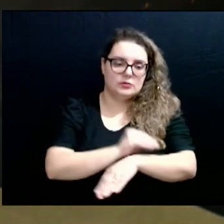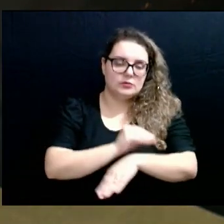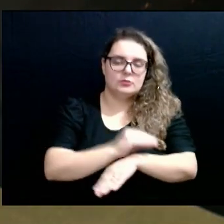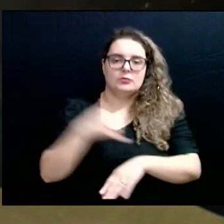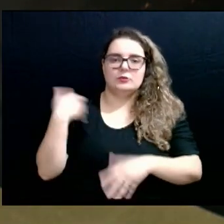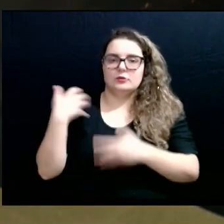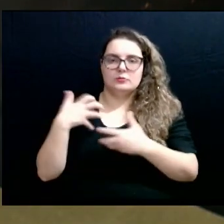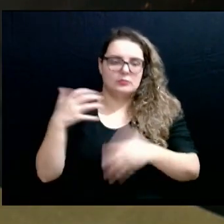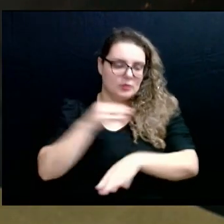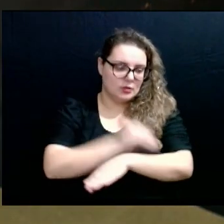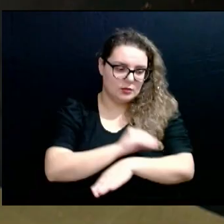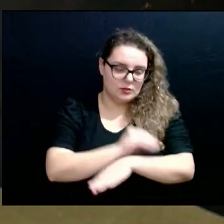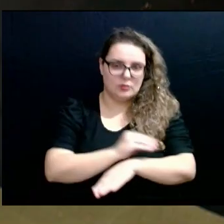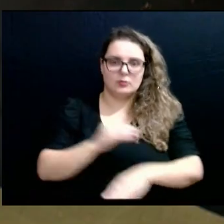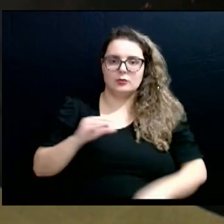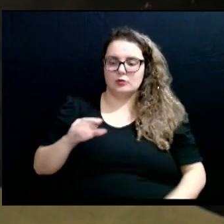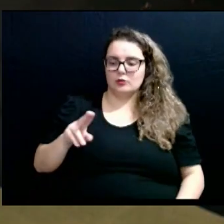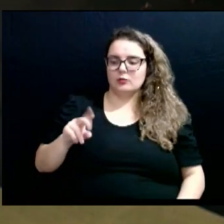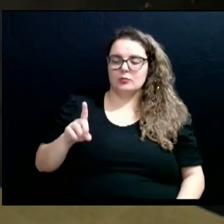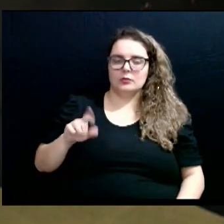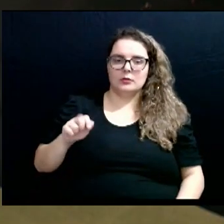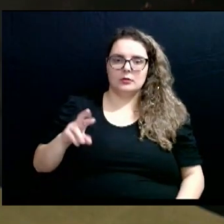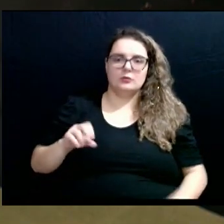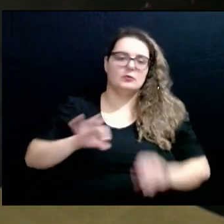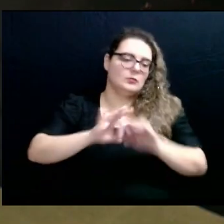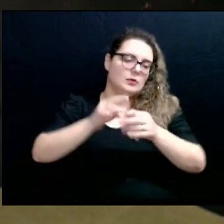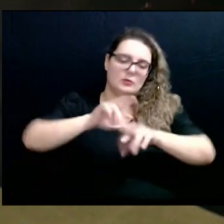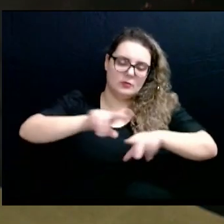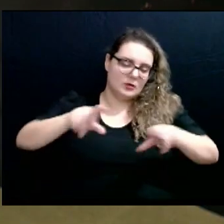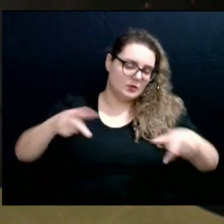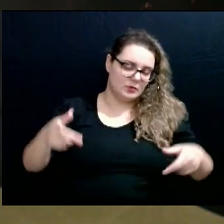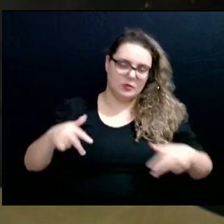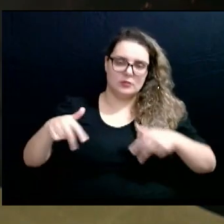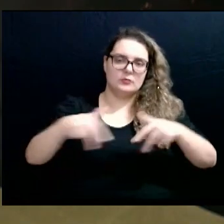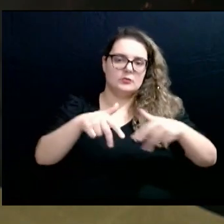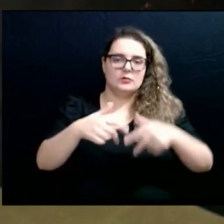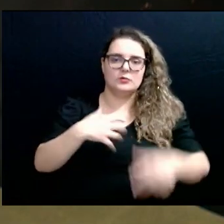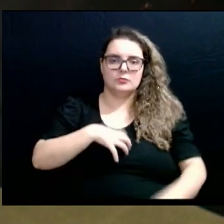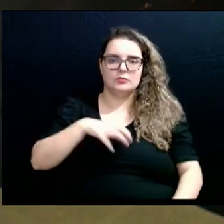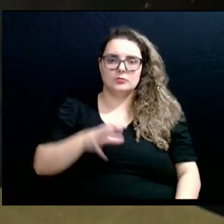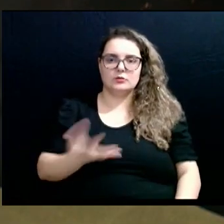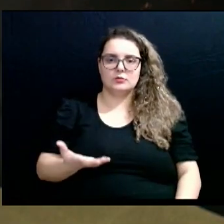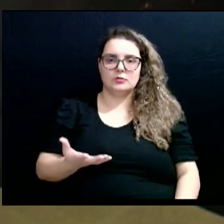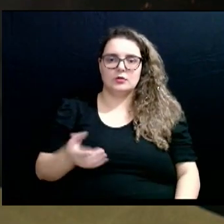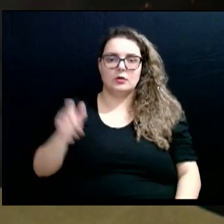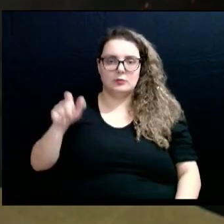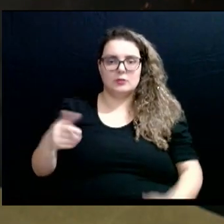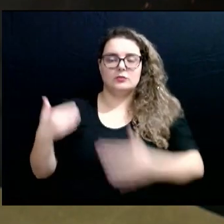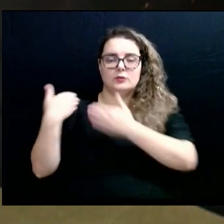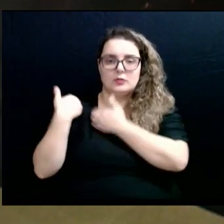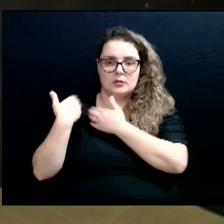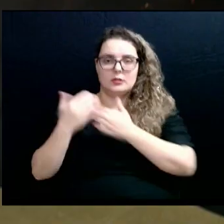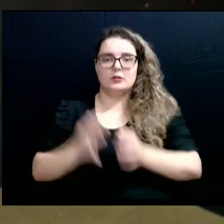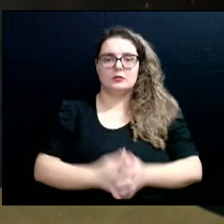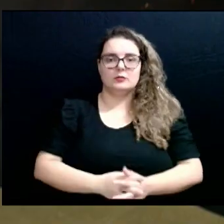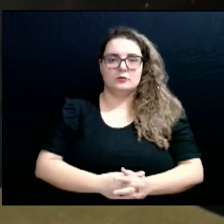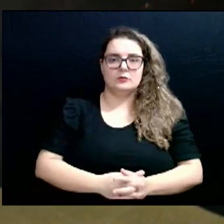tem aí famílias, né, de todas as situações, então a ação do